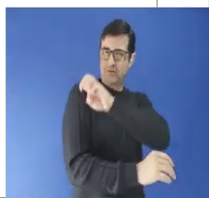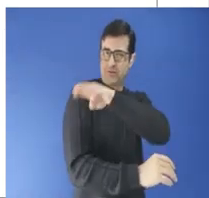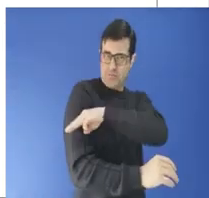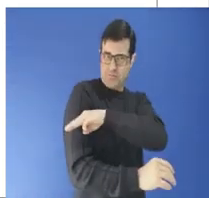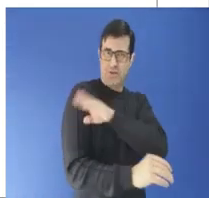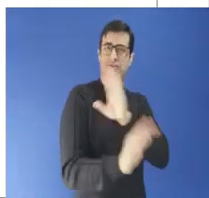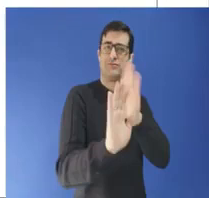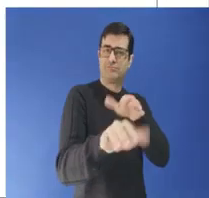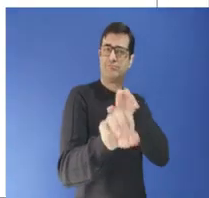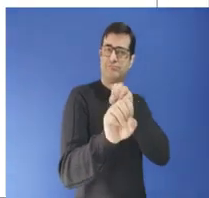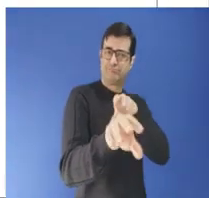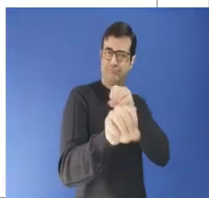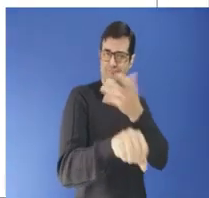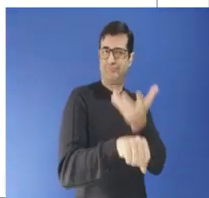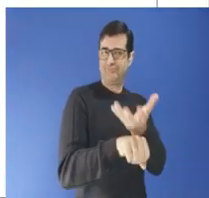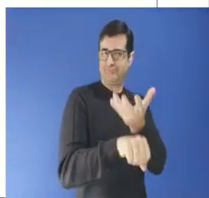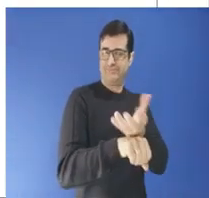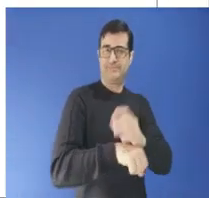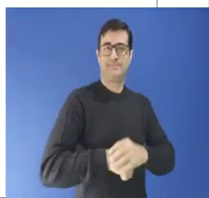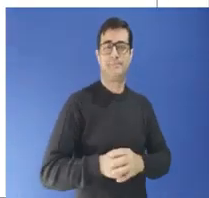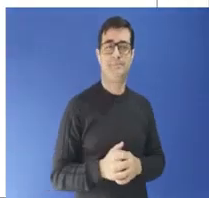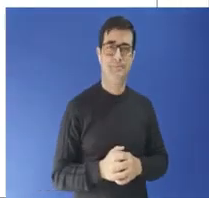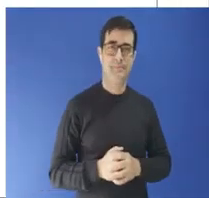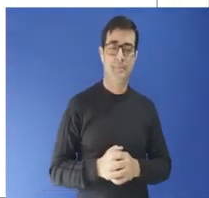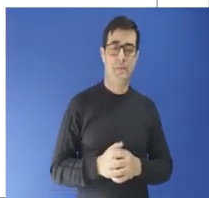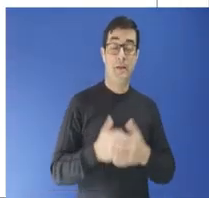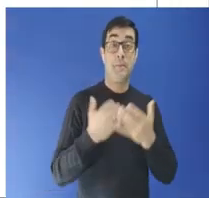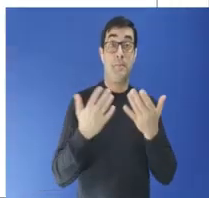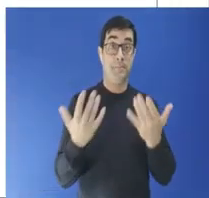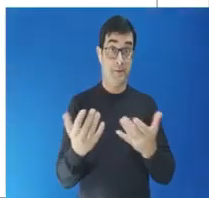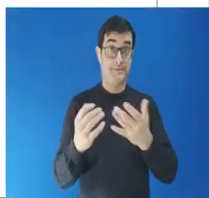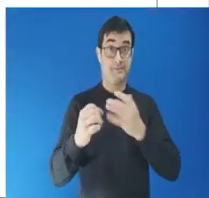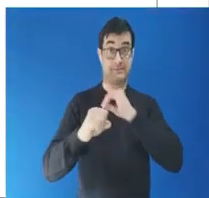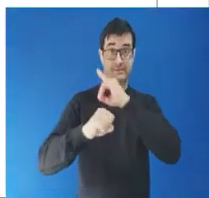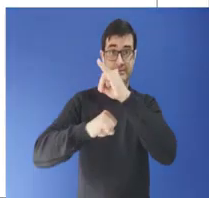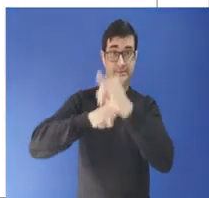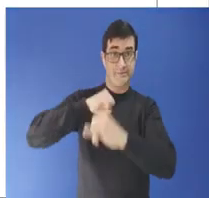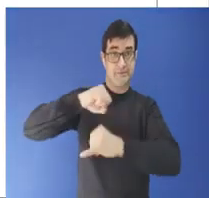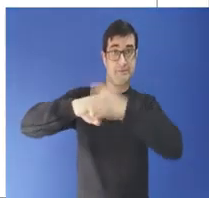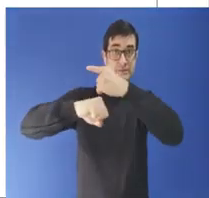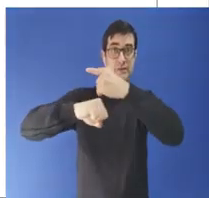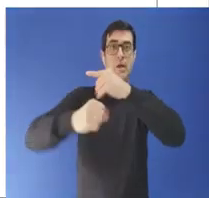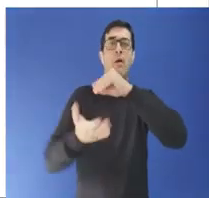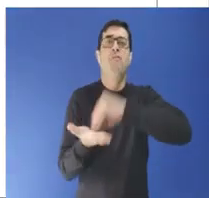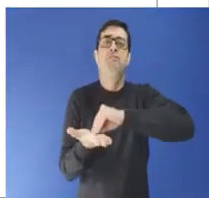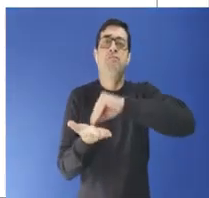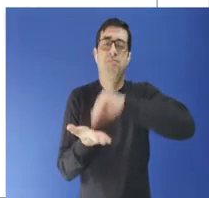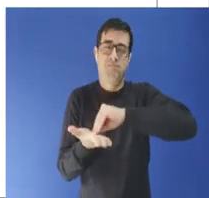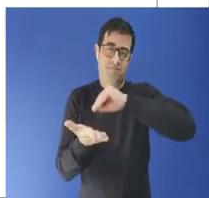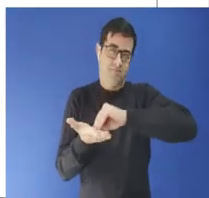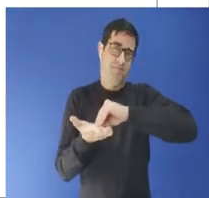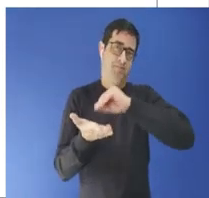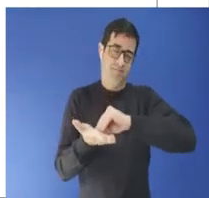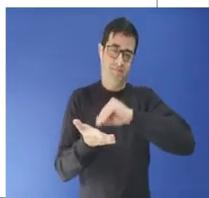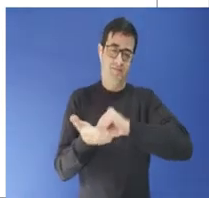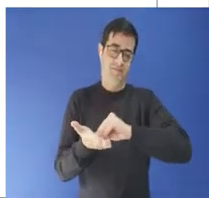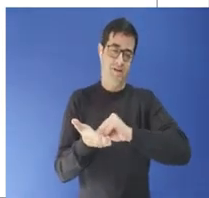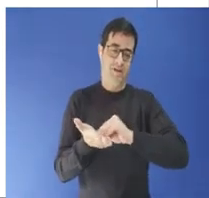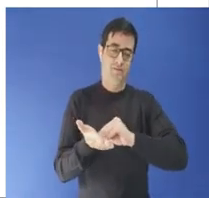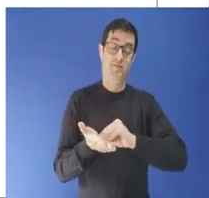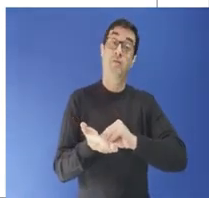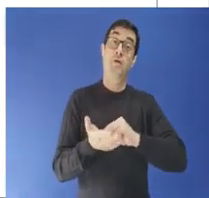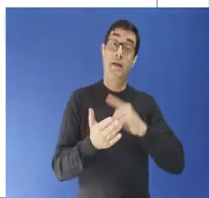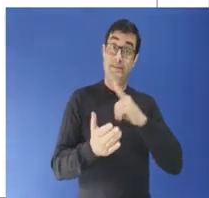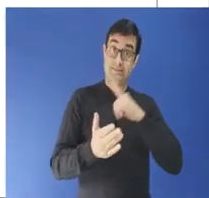né? Mas a principal diferença é a ausência de ânions, nesse caso aqui, comparado com a ligação iônica, e eu